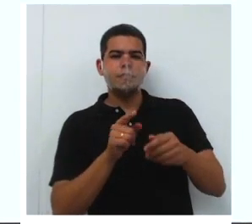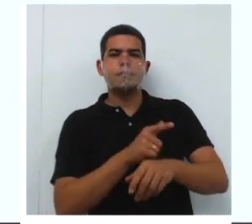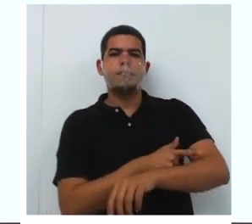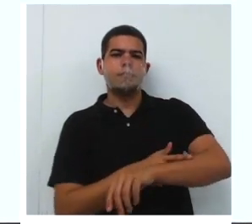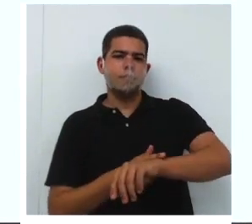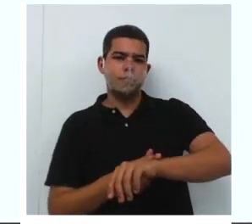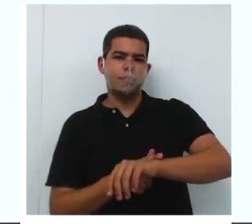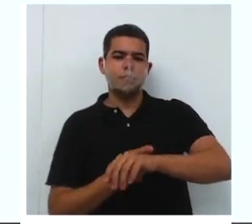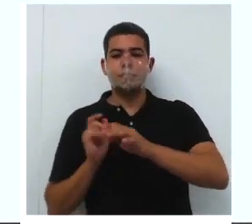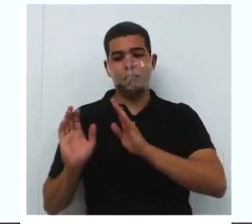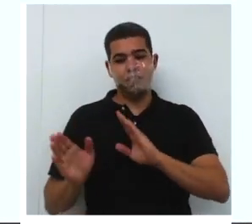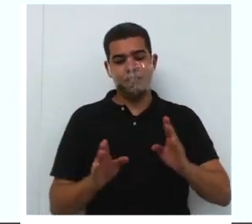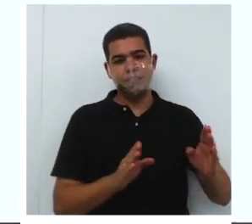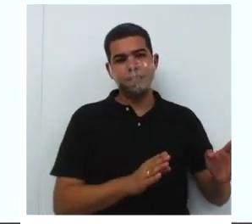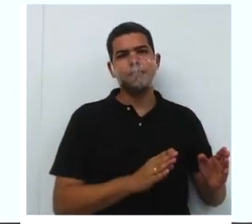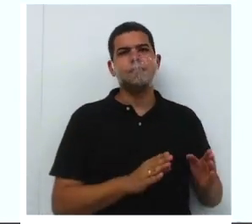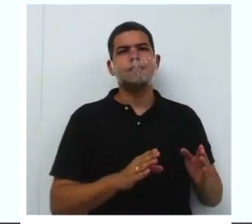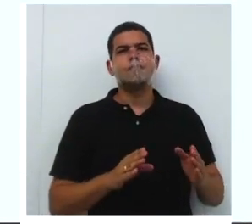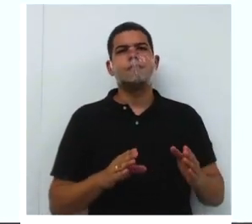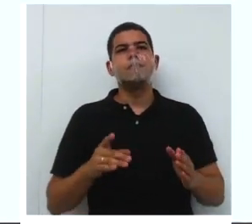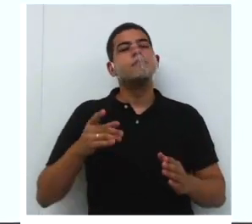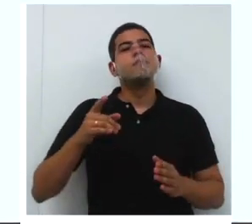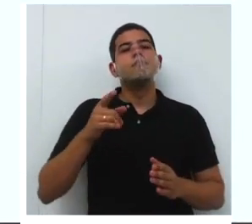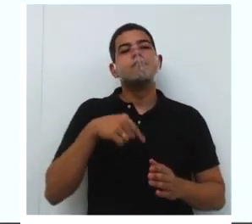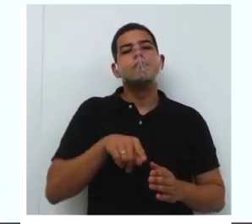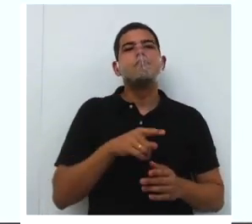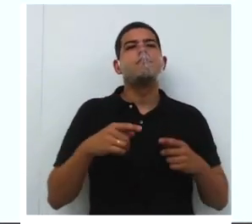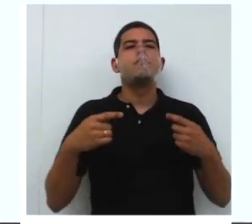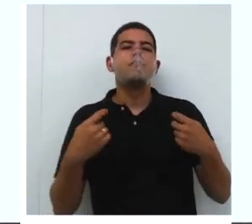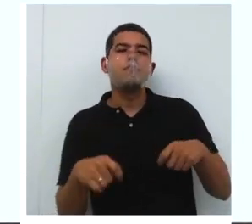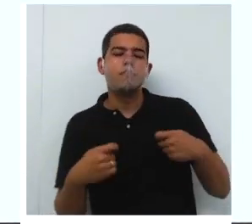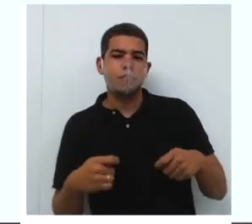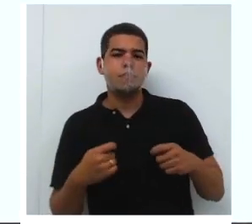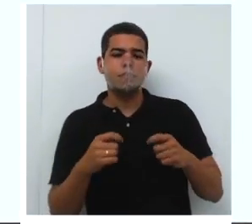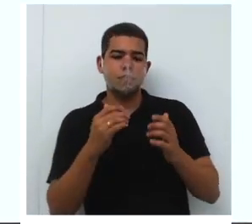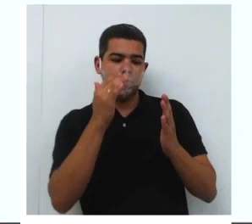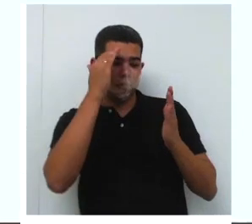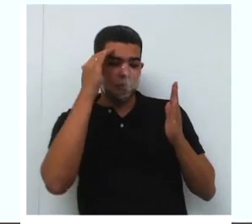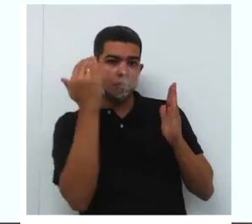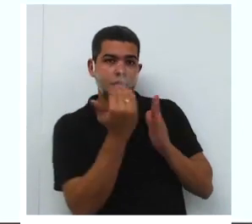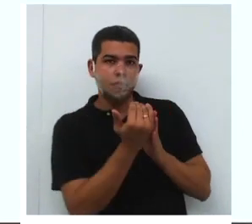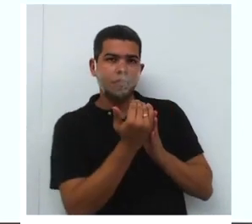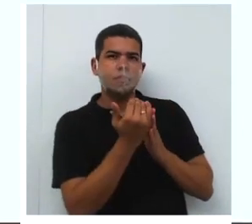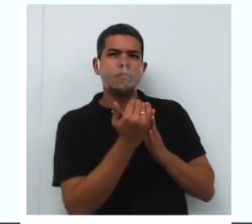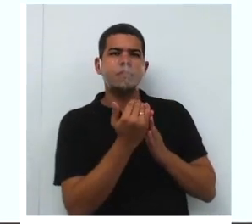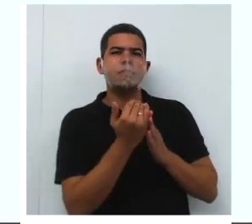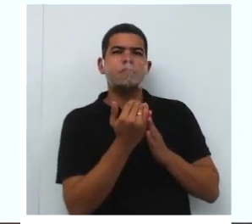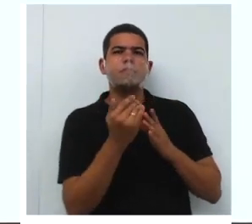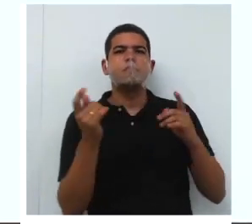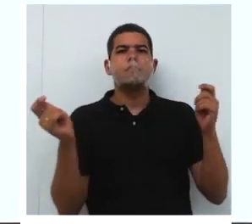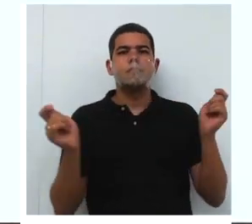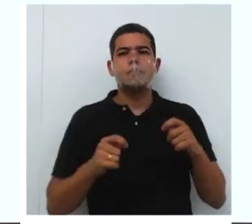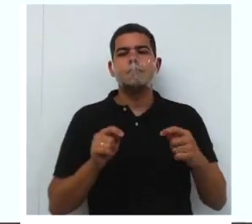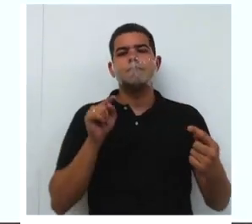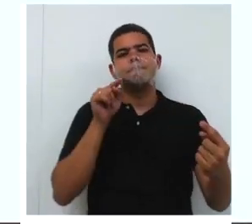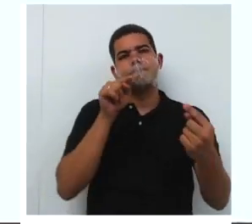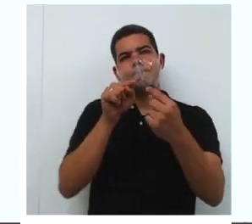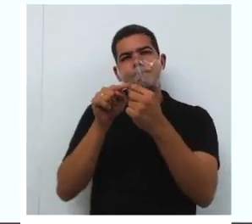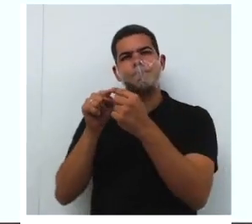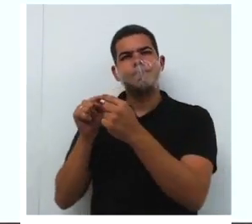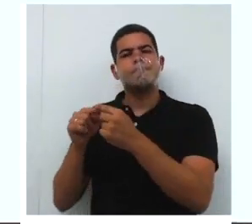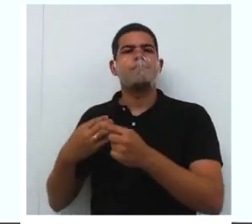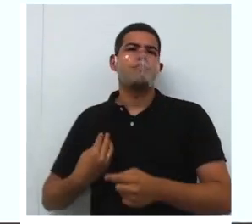de conduta, são procedimentos que nós temos o quê? Que seguir para que nós estejamos adequados